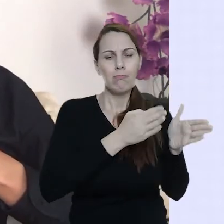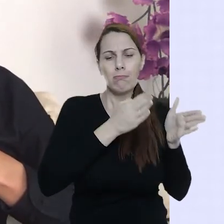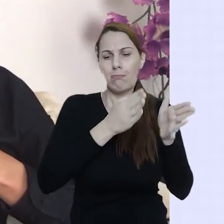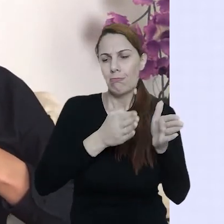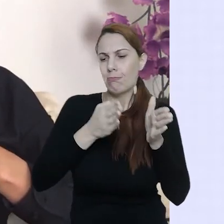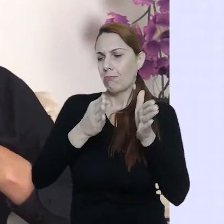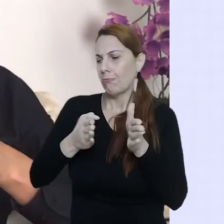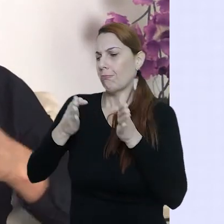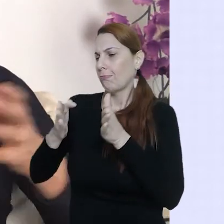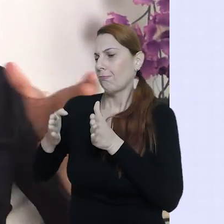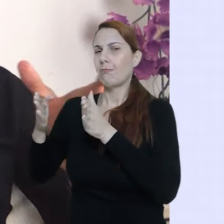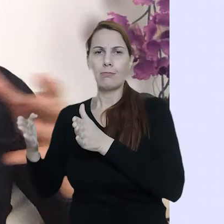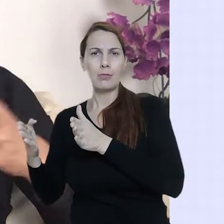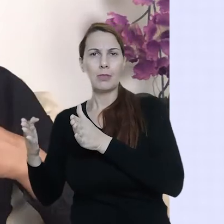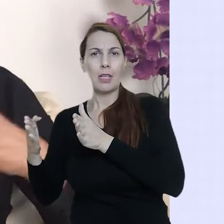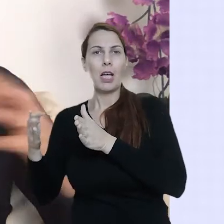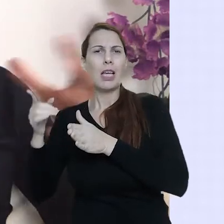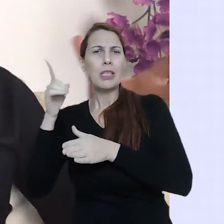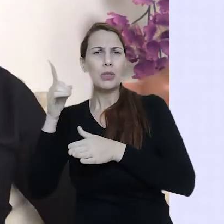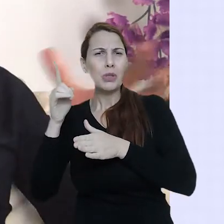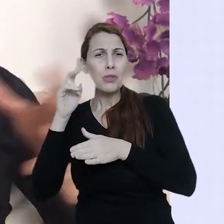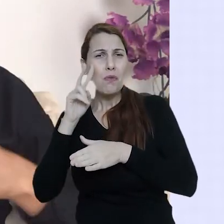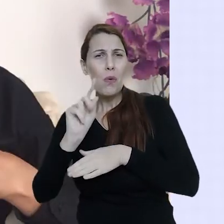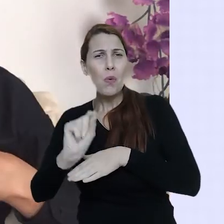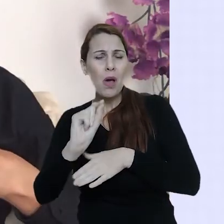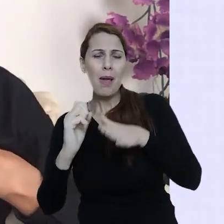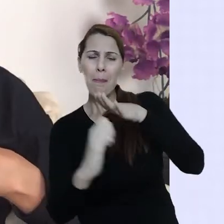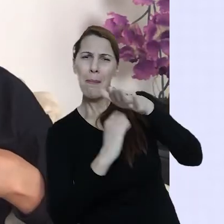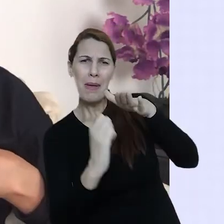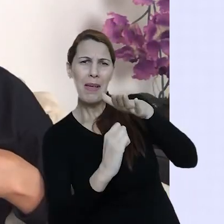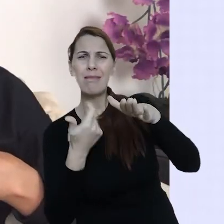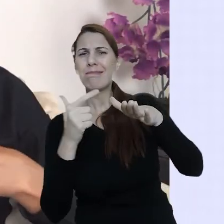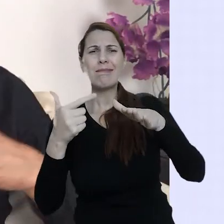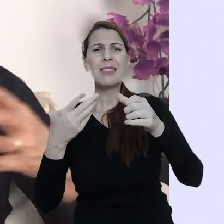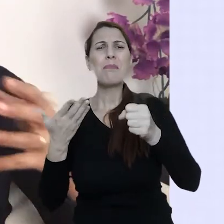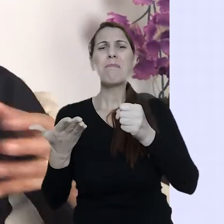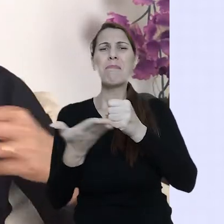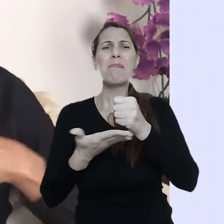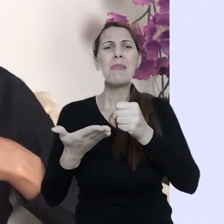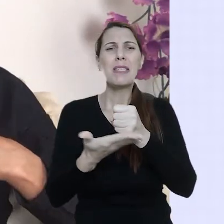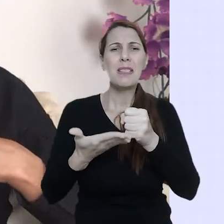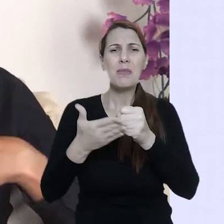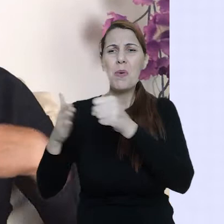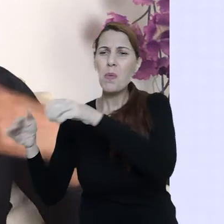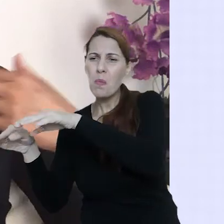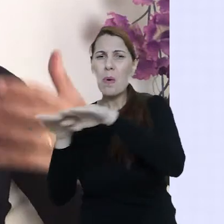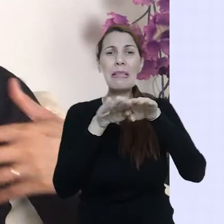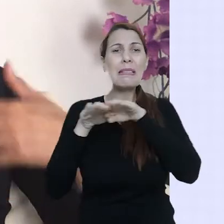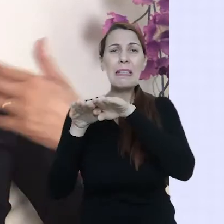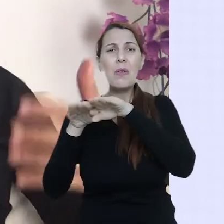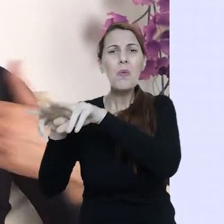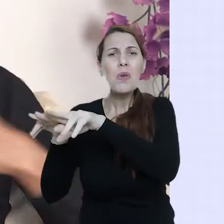Então, isso a gente vê nas empresas em que não existe uma padronização das suas atividades, não existe uma disciplina de